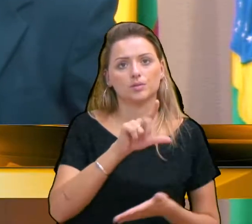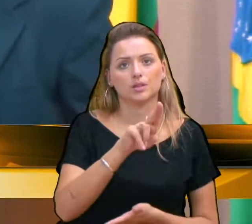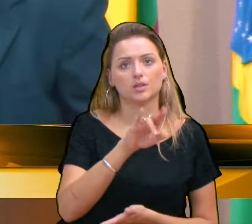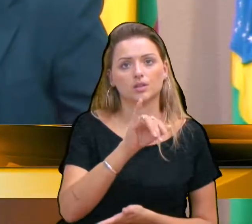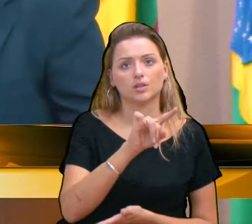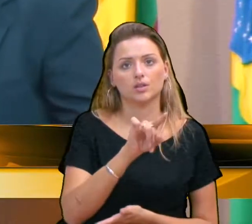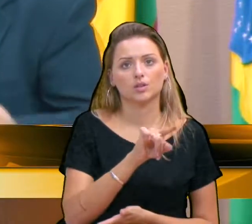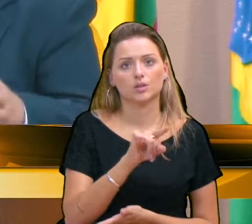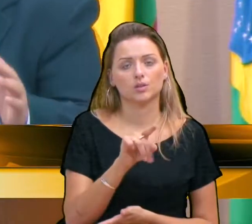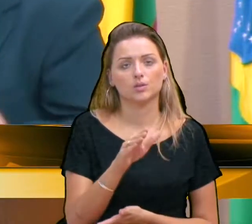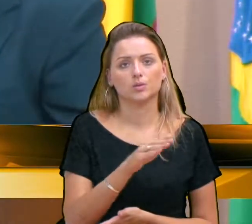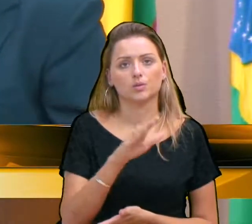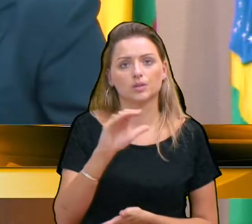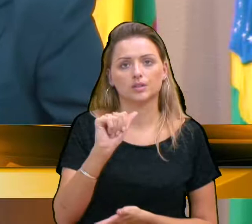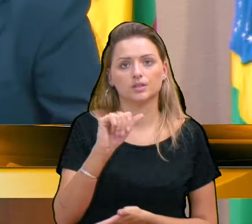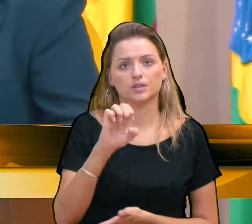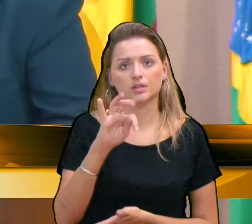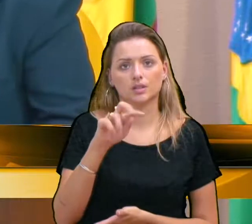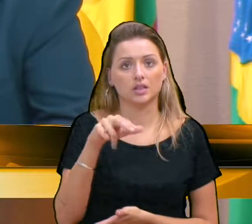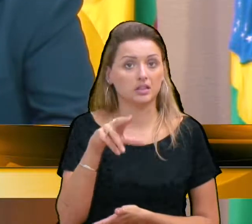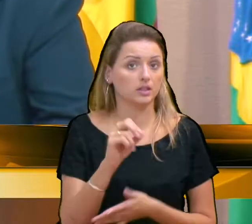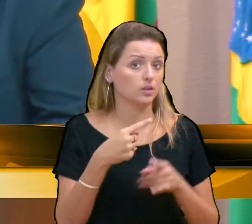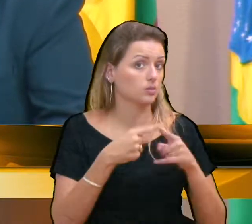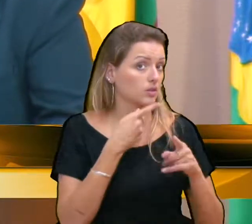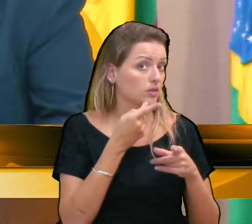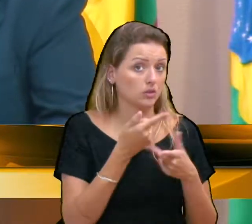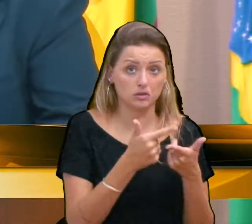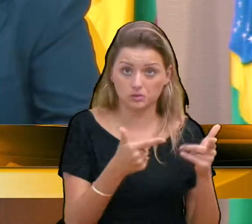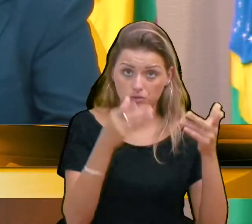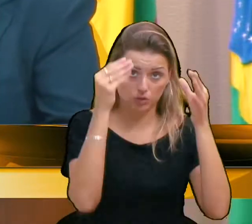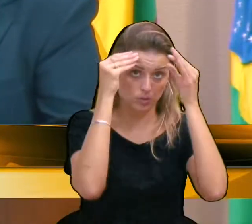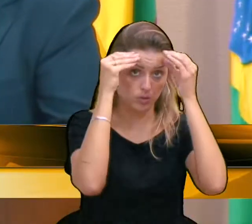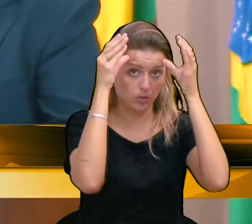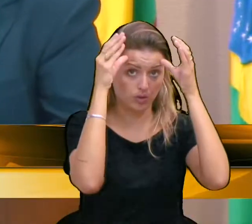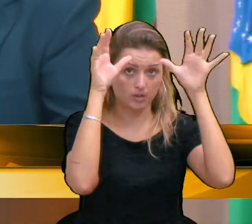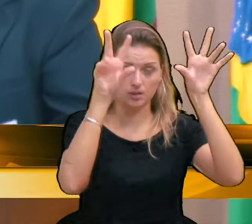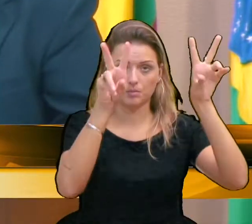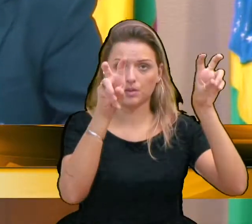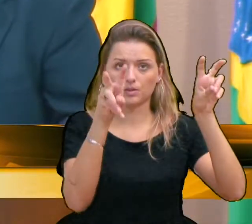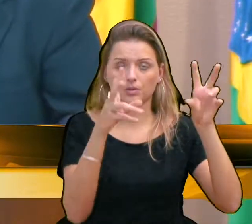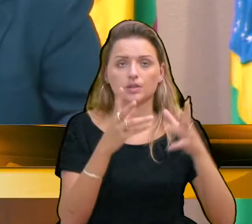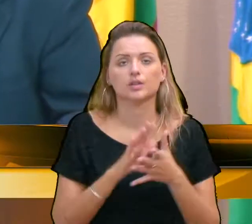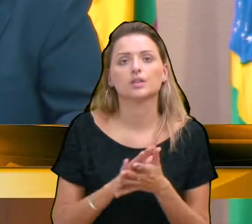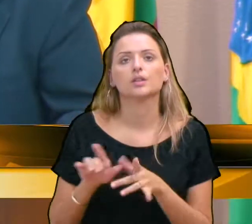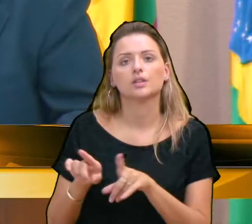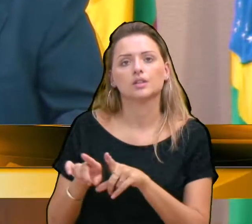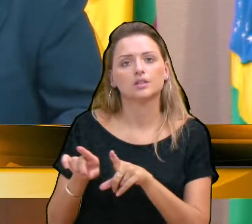essa semana, porque ele disse que não estava inteirado do assunto. E também ontem...